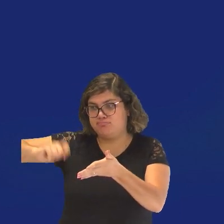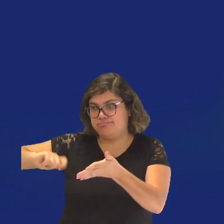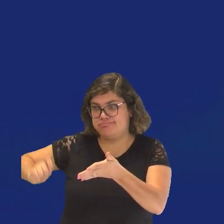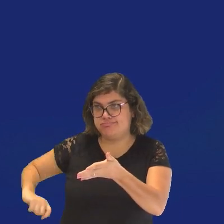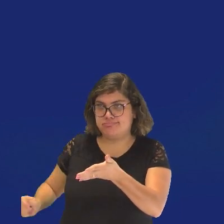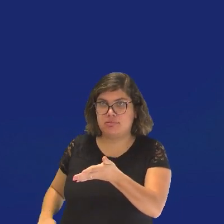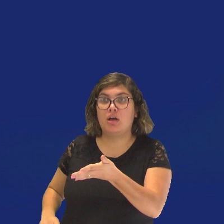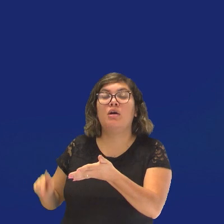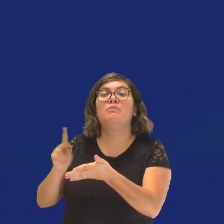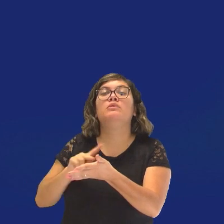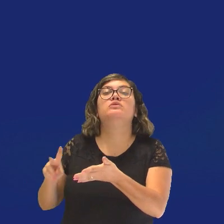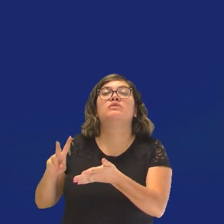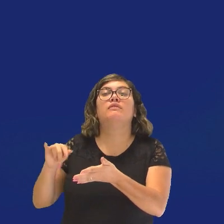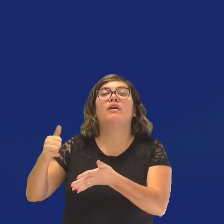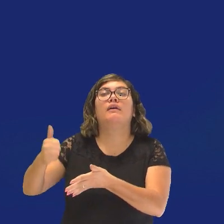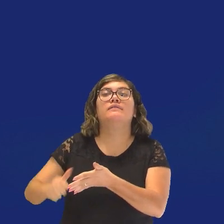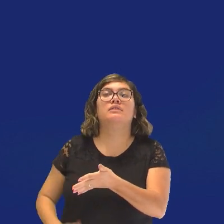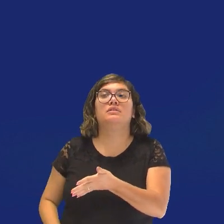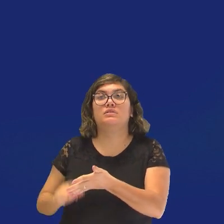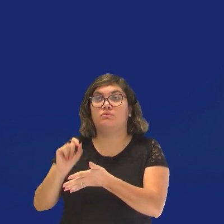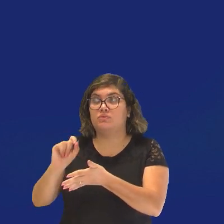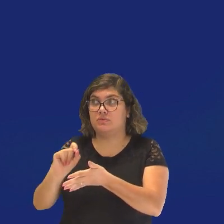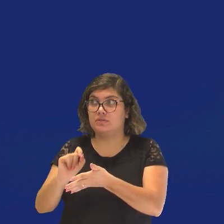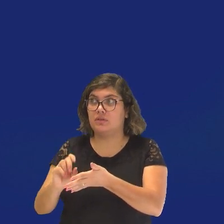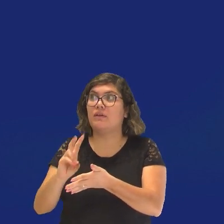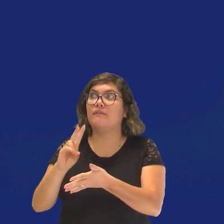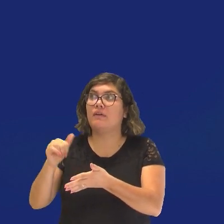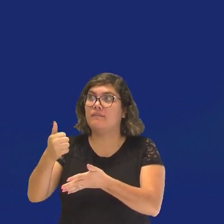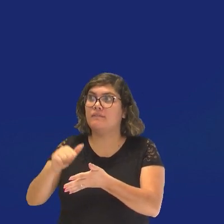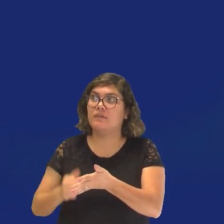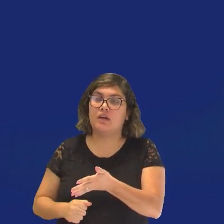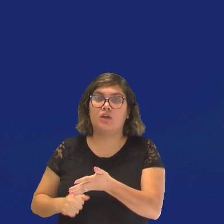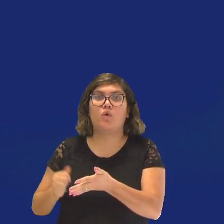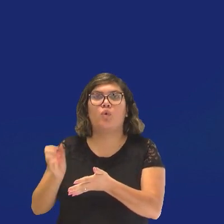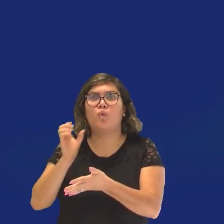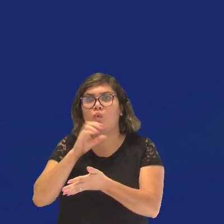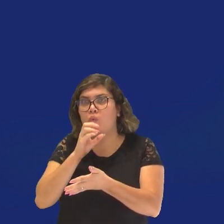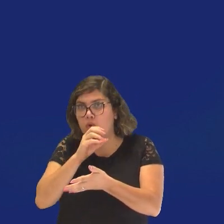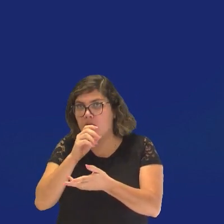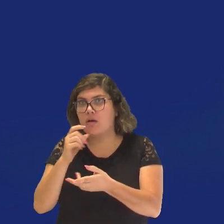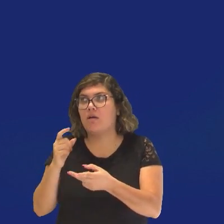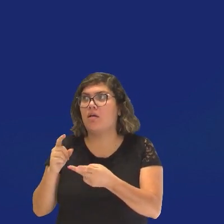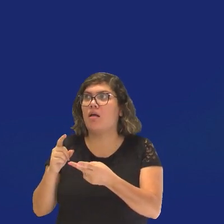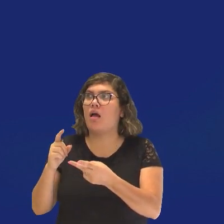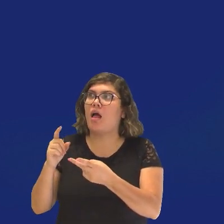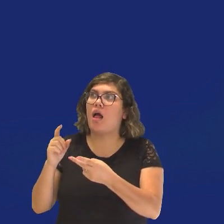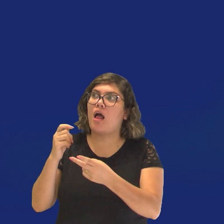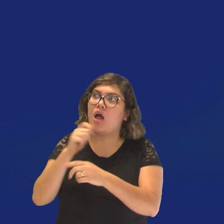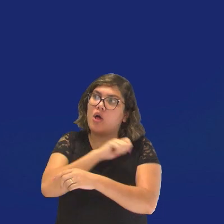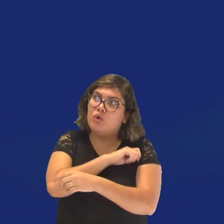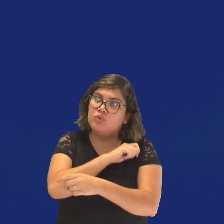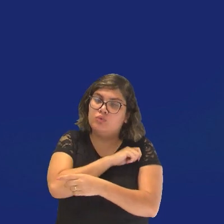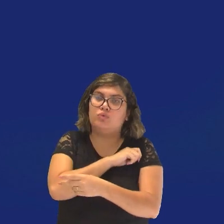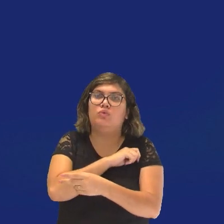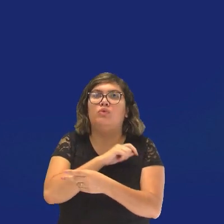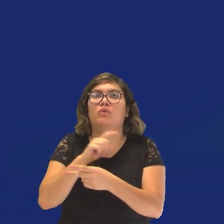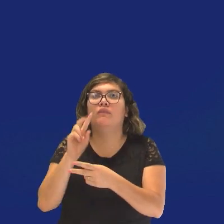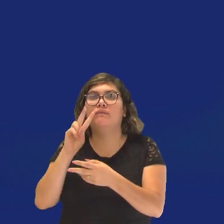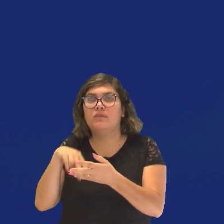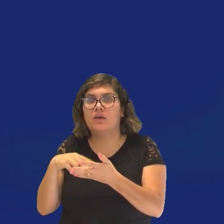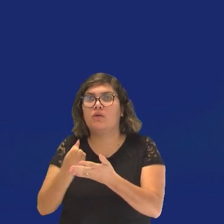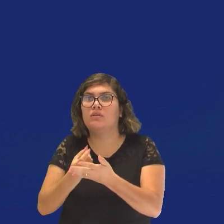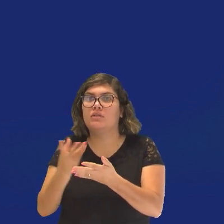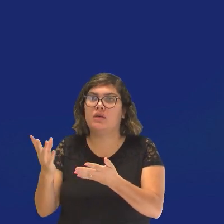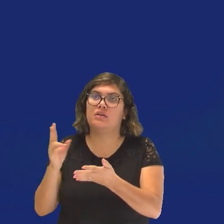professor vai analisar nesses áudios? Vai analisar a velocidade de leitura do aluno, tirando daí o indicador de palavras lidas por